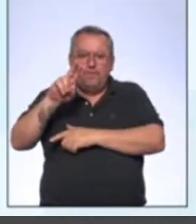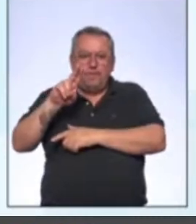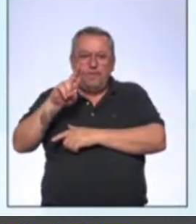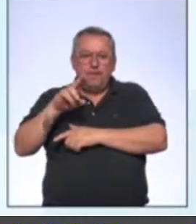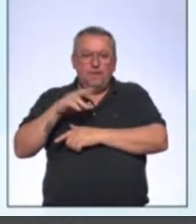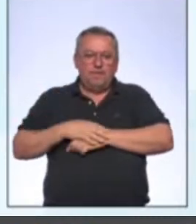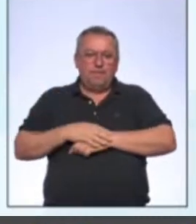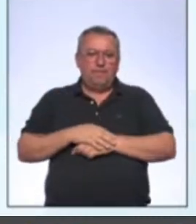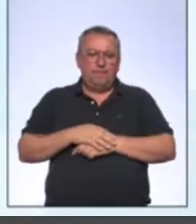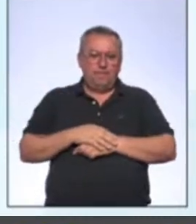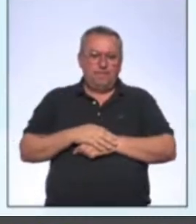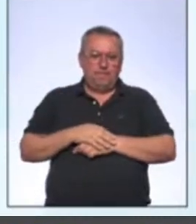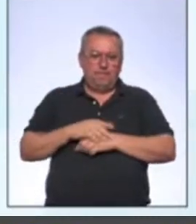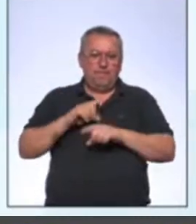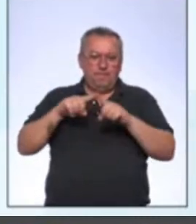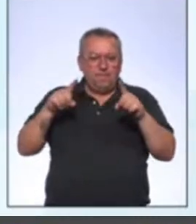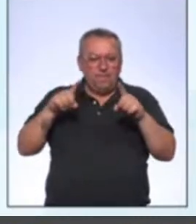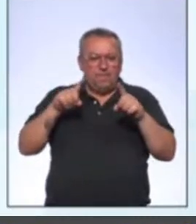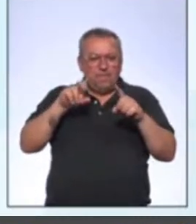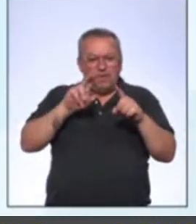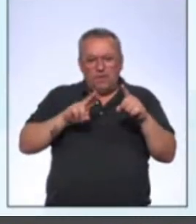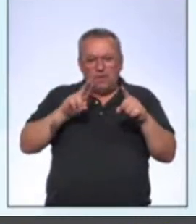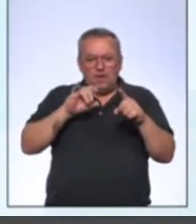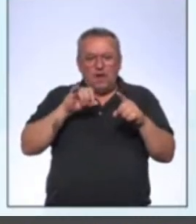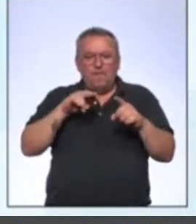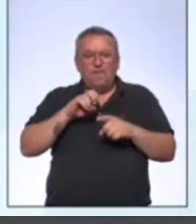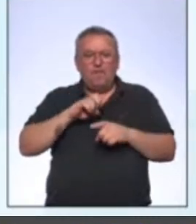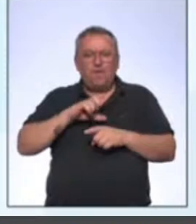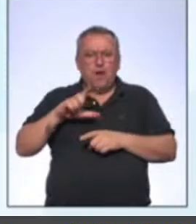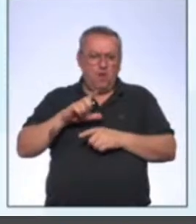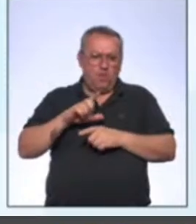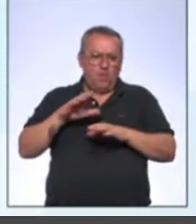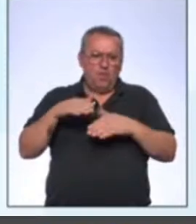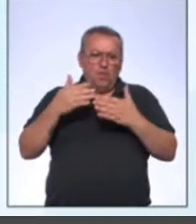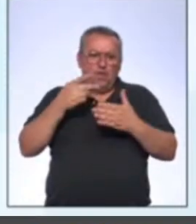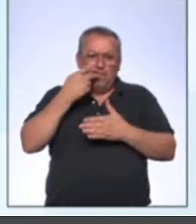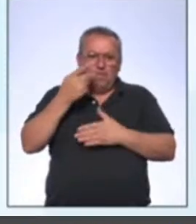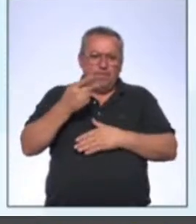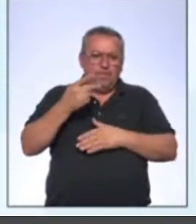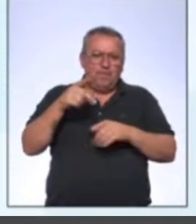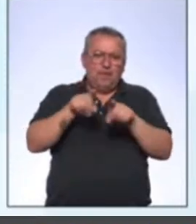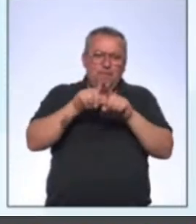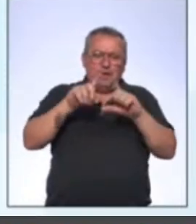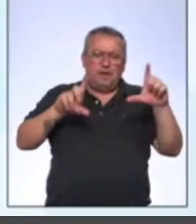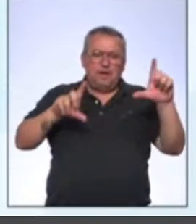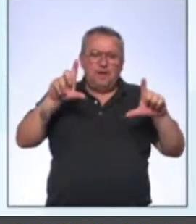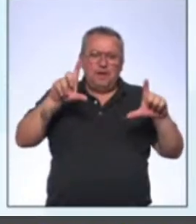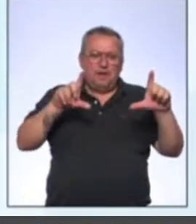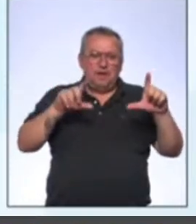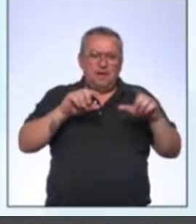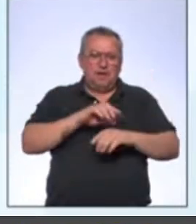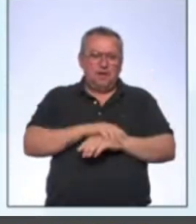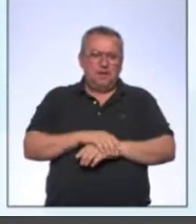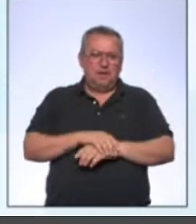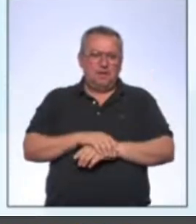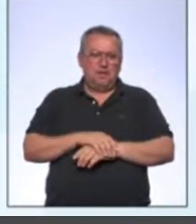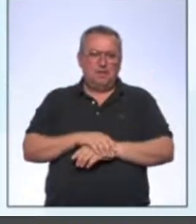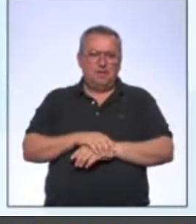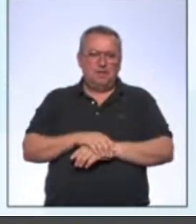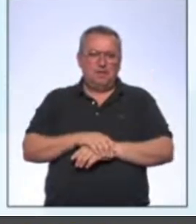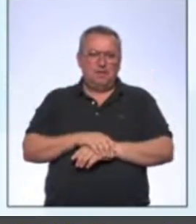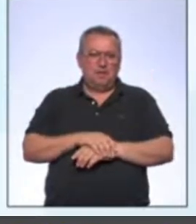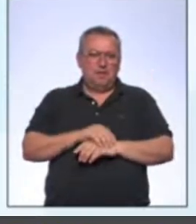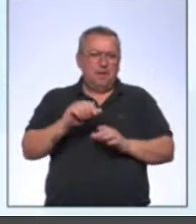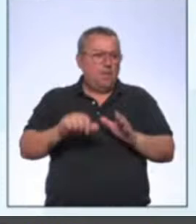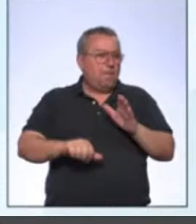Formal não vai usar, mas na informal a gente usa. Quantas vezes não dizem, até mesmo na TV, primeiramente?